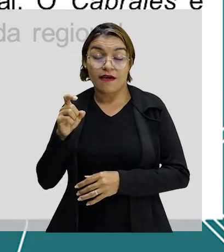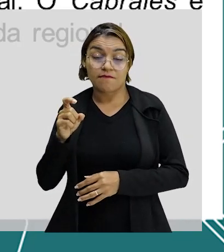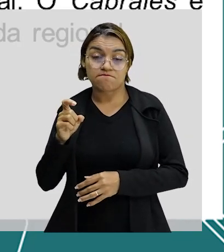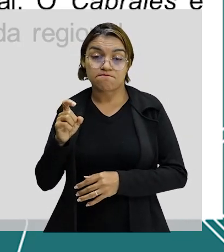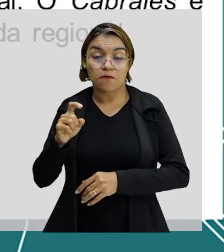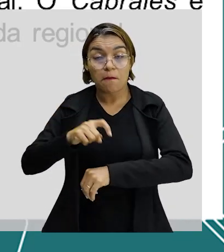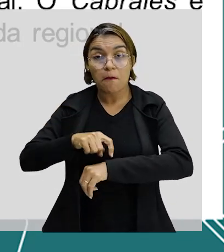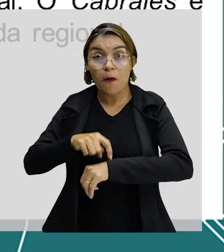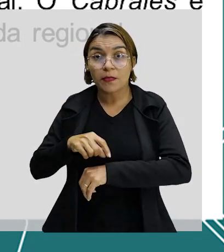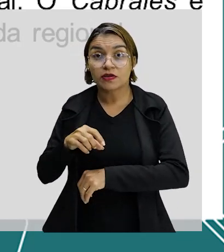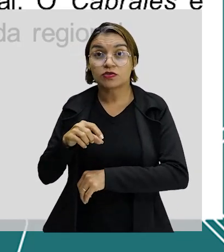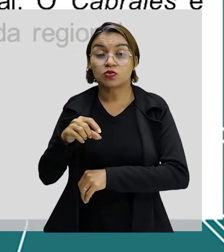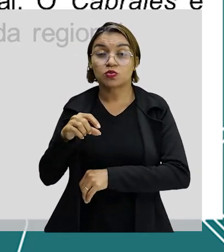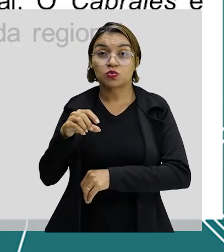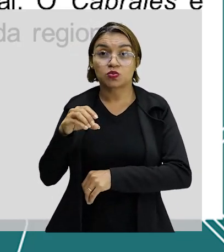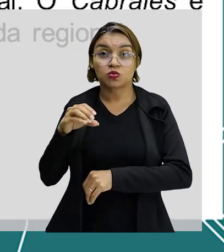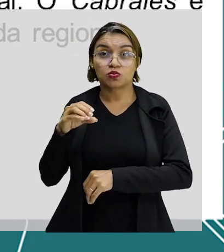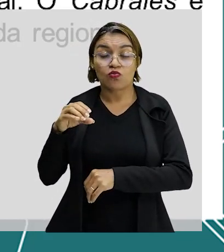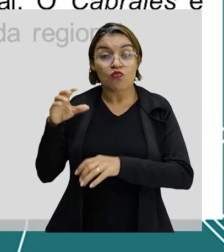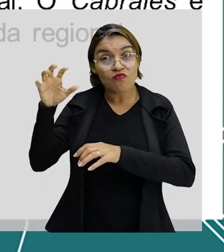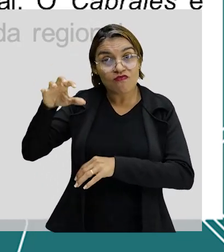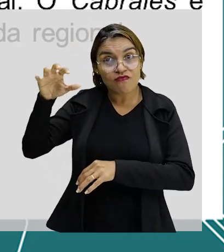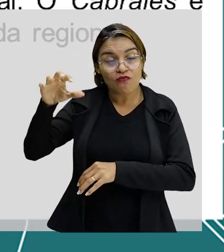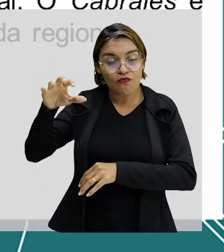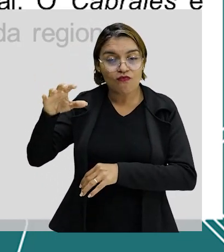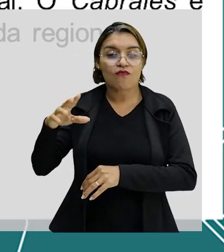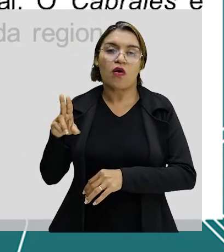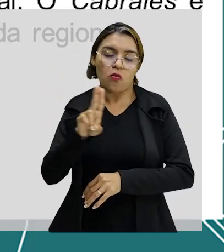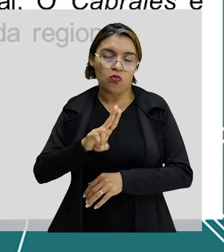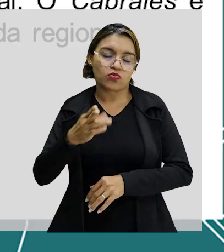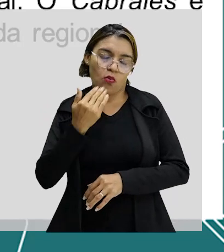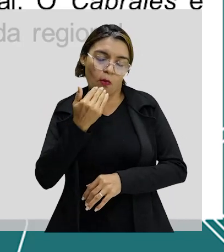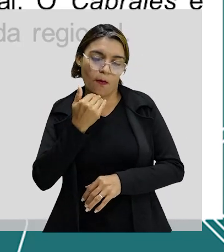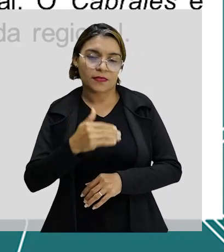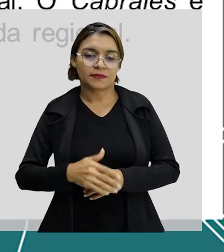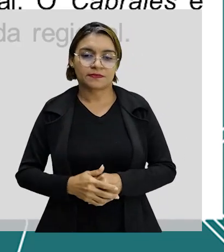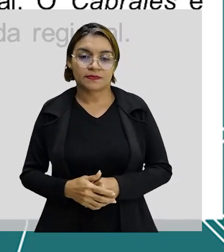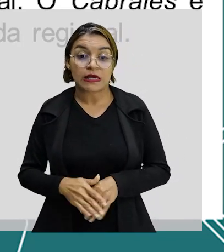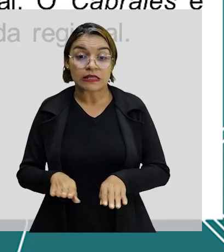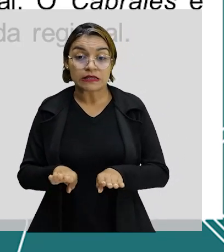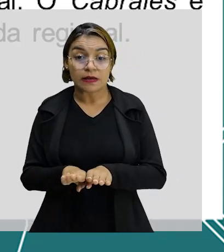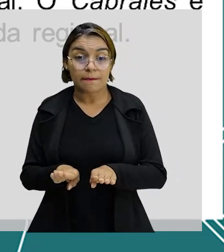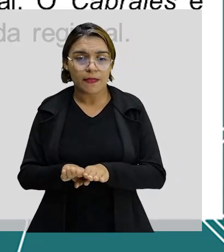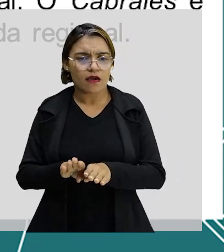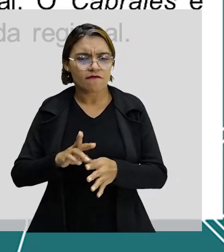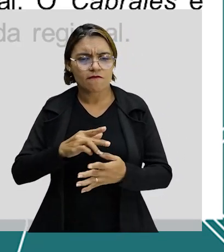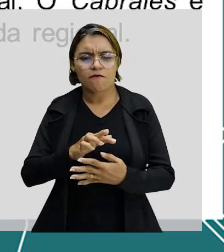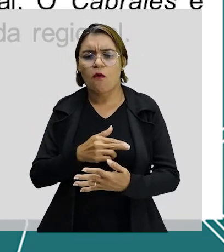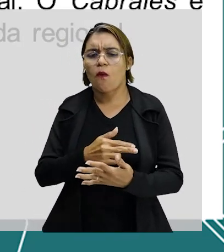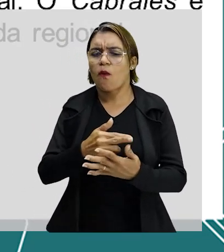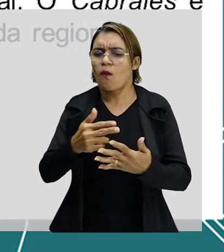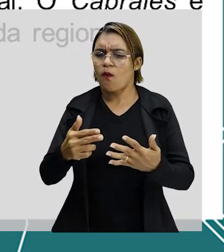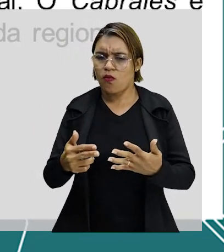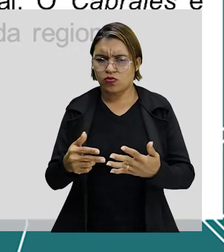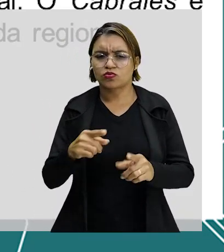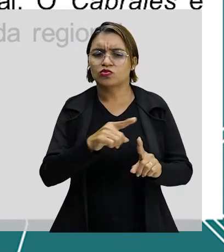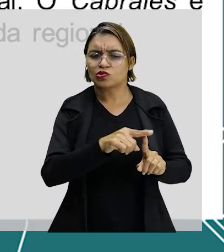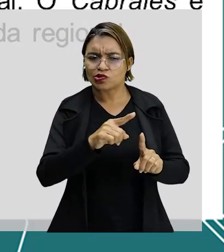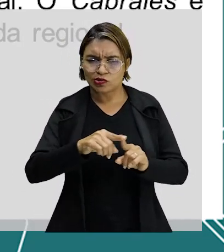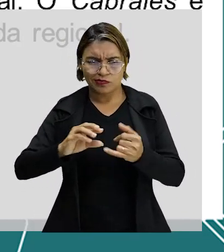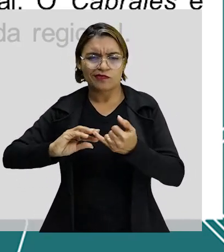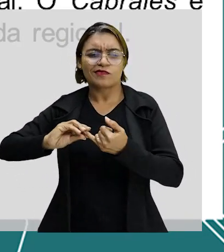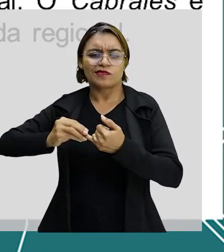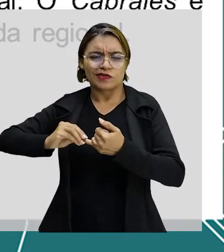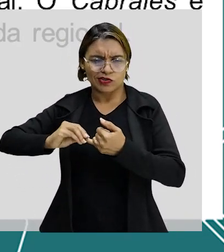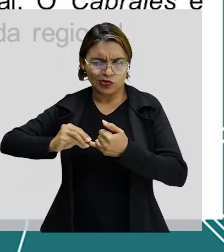fabes com amaçoelis ou almejas e o pote asturiano, que é um outro tipo de